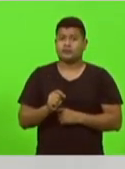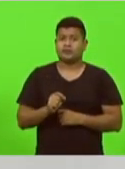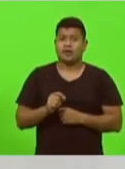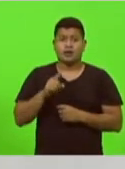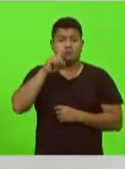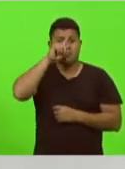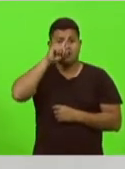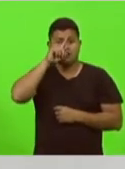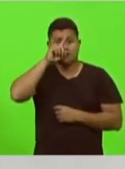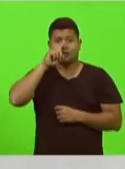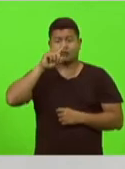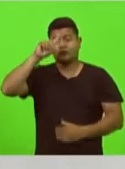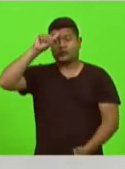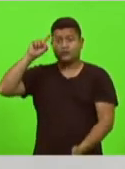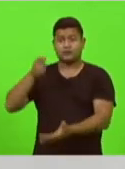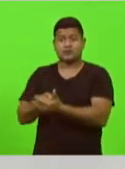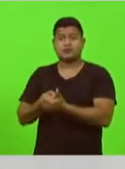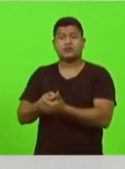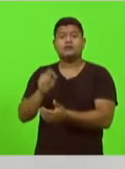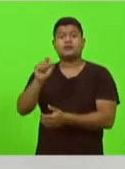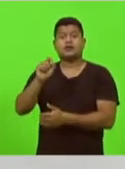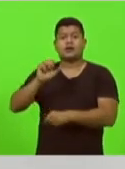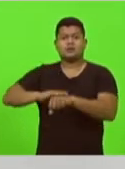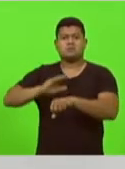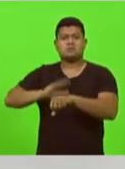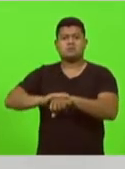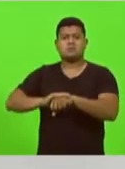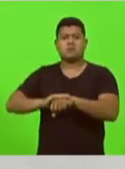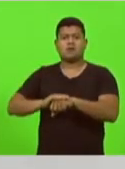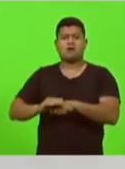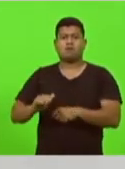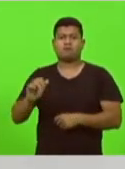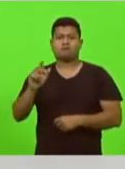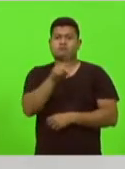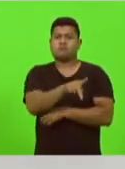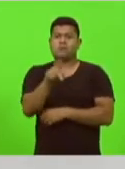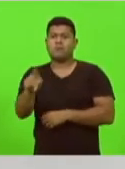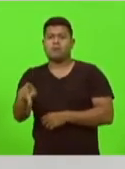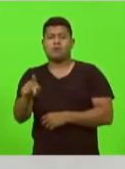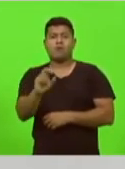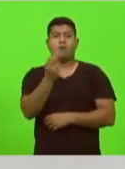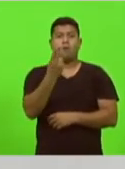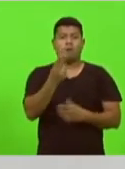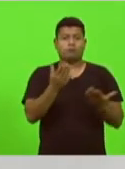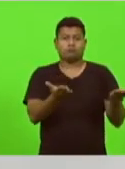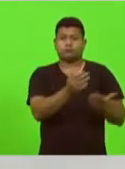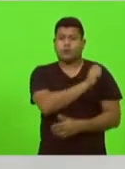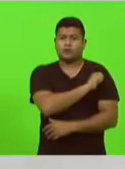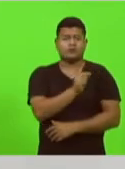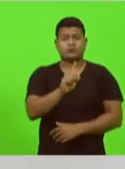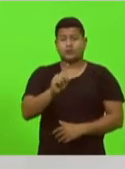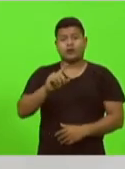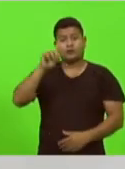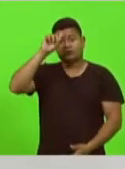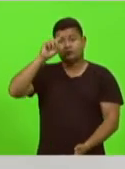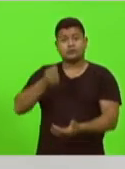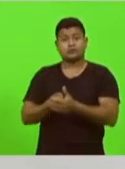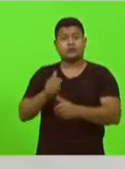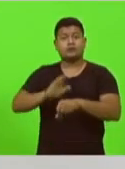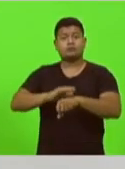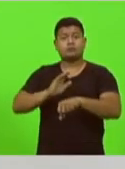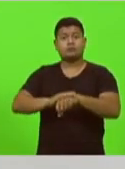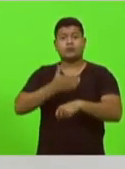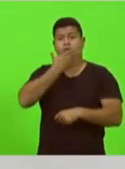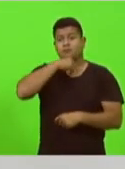pais. Então, se o professor colocando um monte de bobagem na cabeça do aluno, vai entrar em conflito familiar em